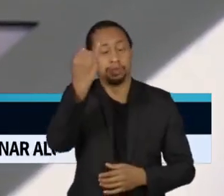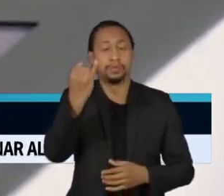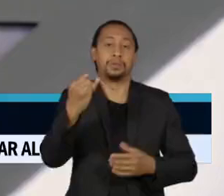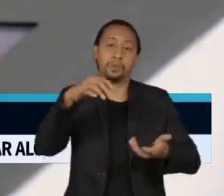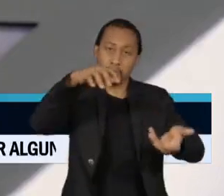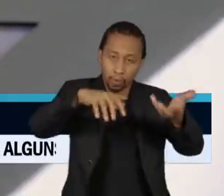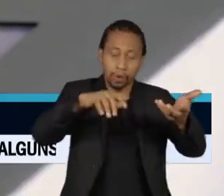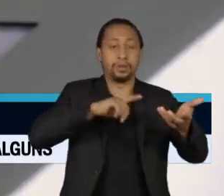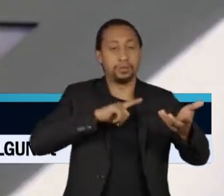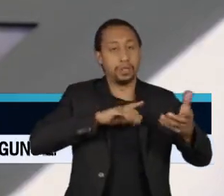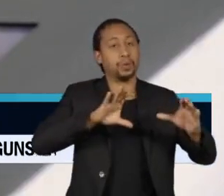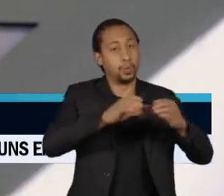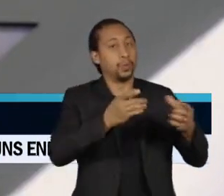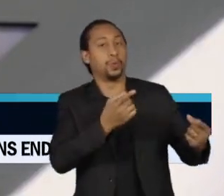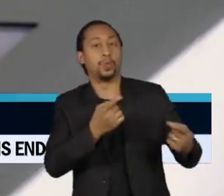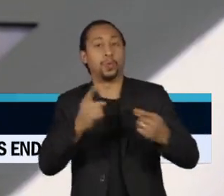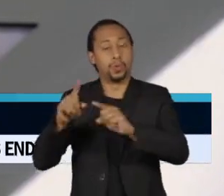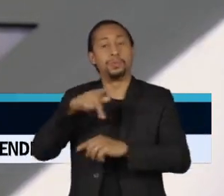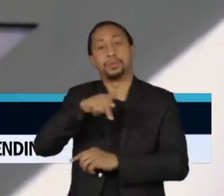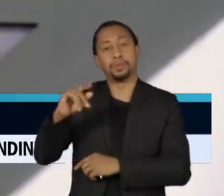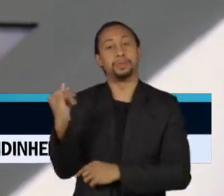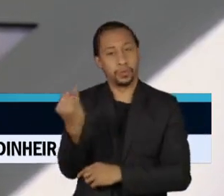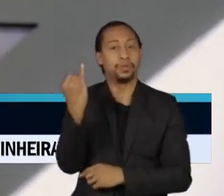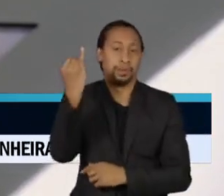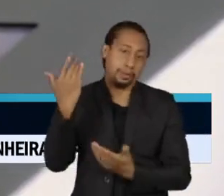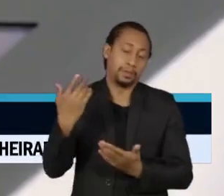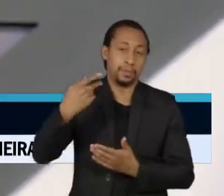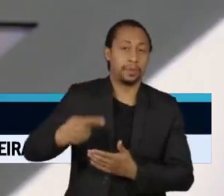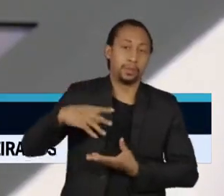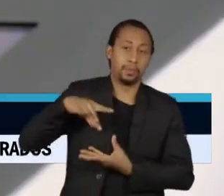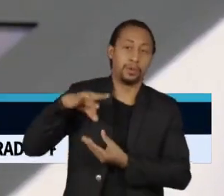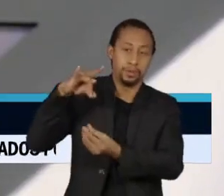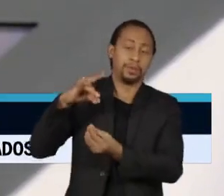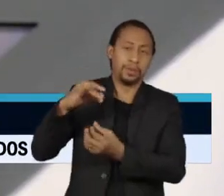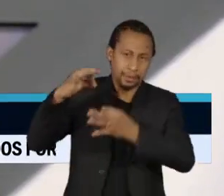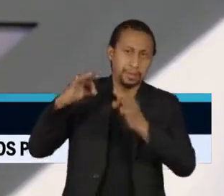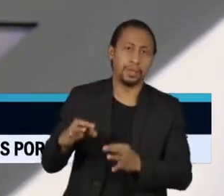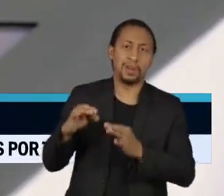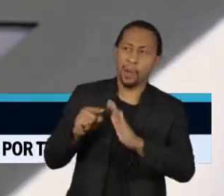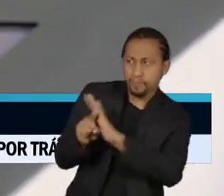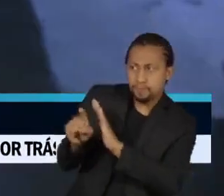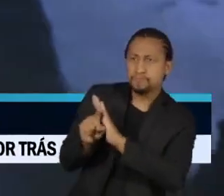posição estruturada, programática e séria para fazer contestação e controle de governo.